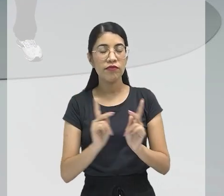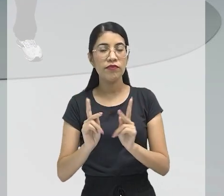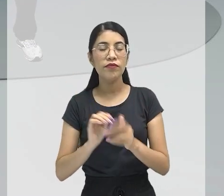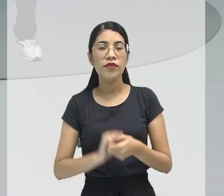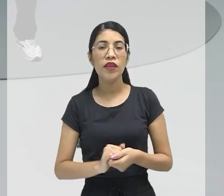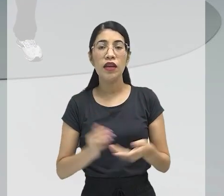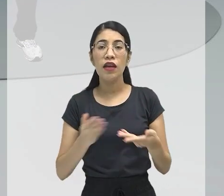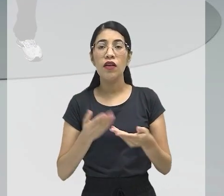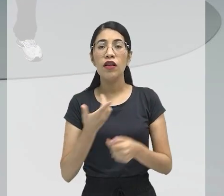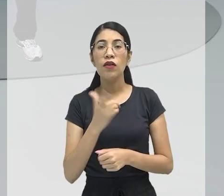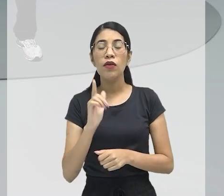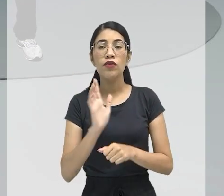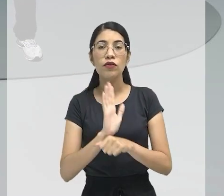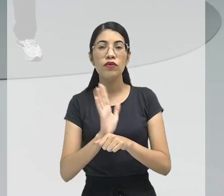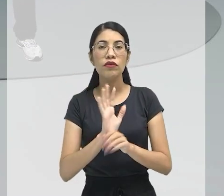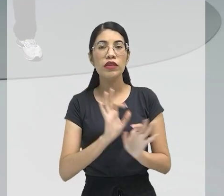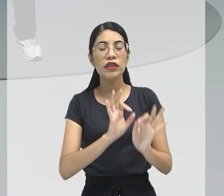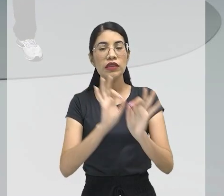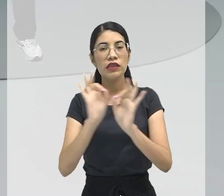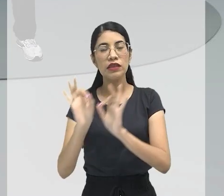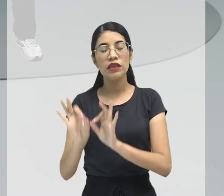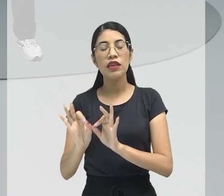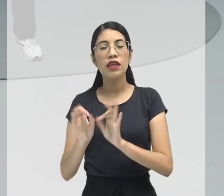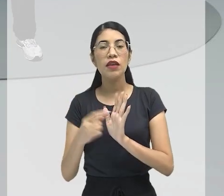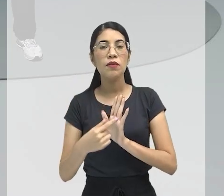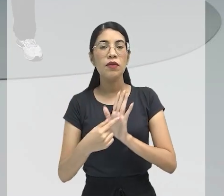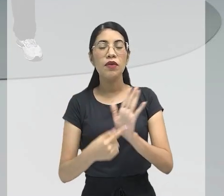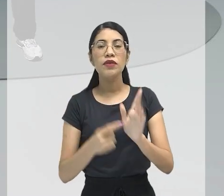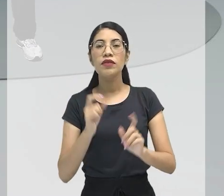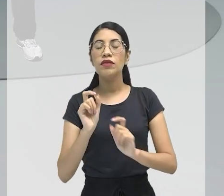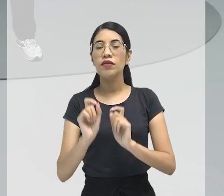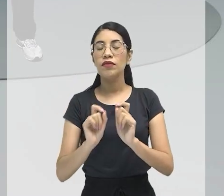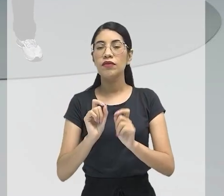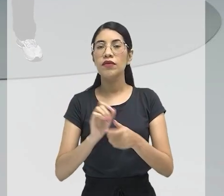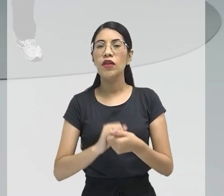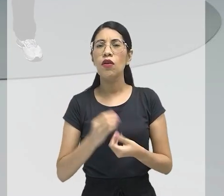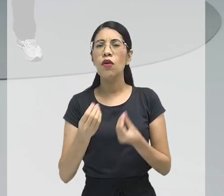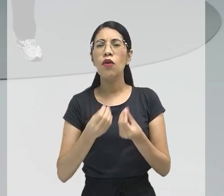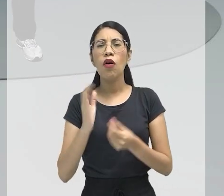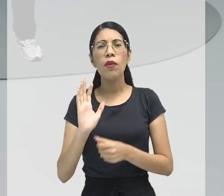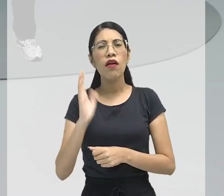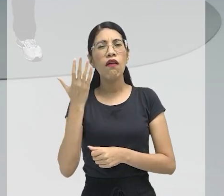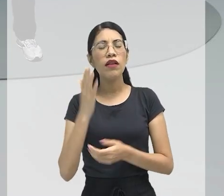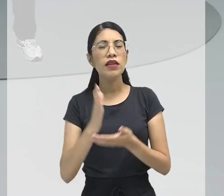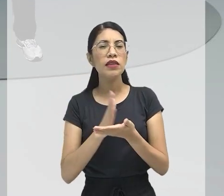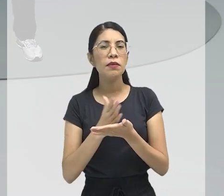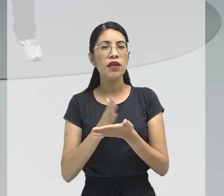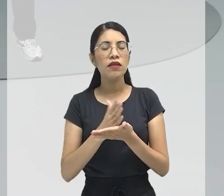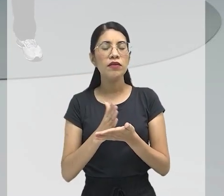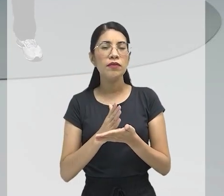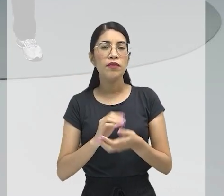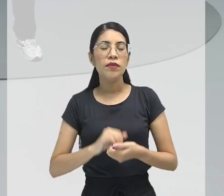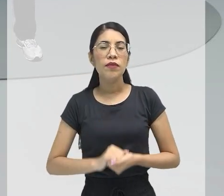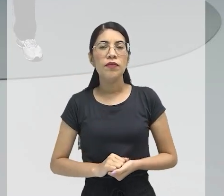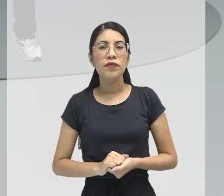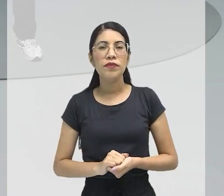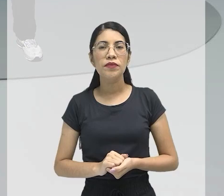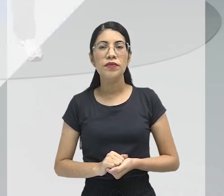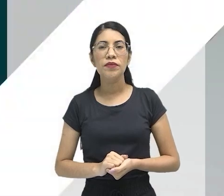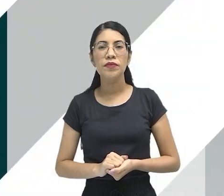Então agora vamos ver aí um vídeo rapidinho onde demonstra mais ou menos como acontece o Uca-Uca. Vamos ver